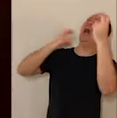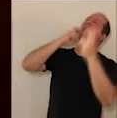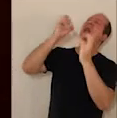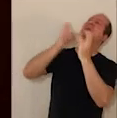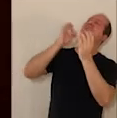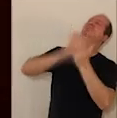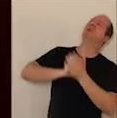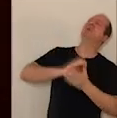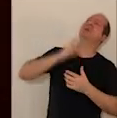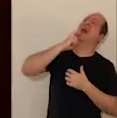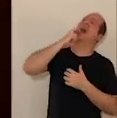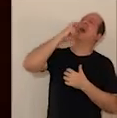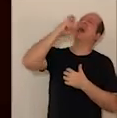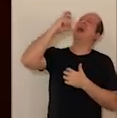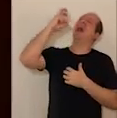Corvino!